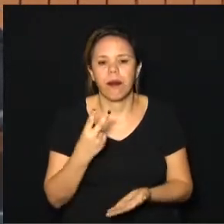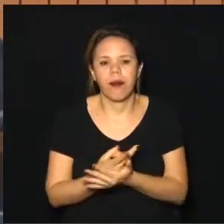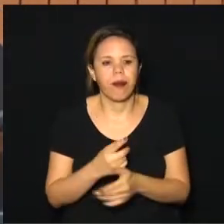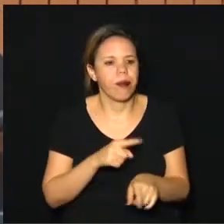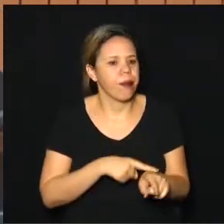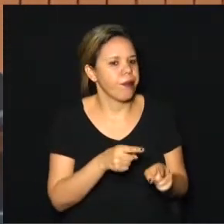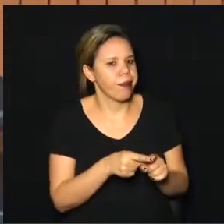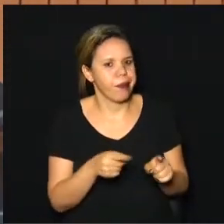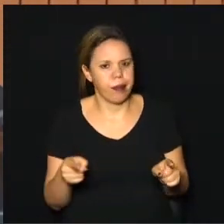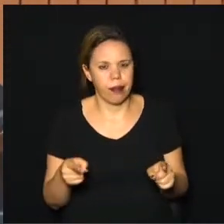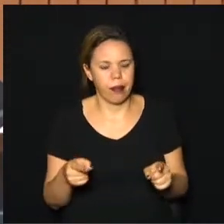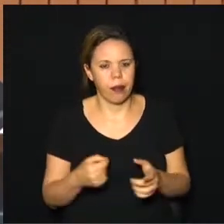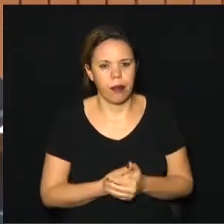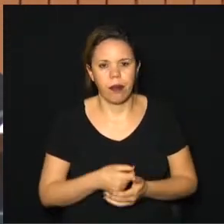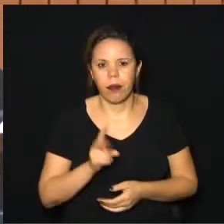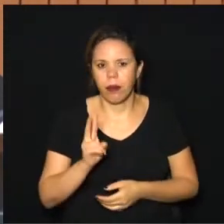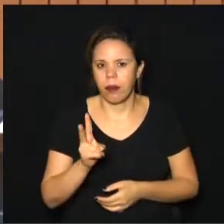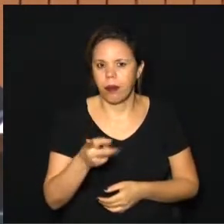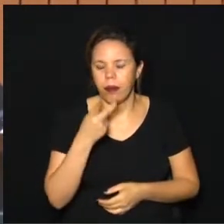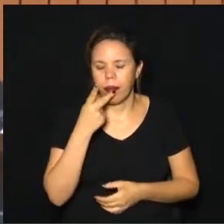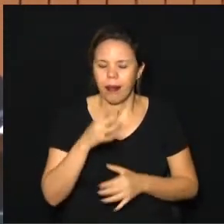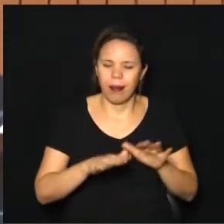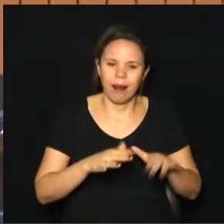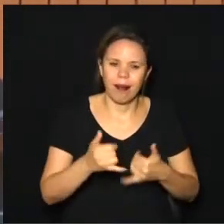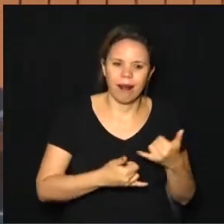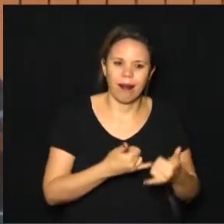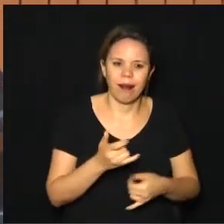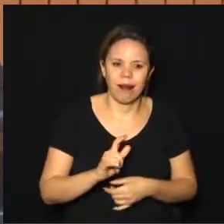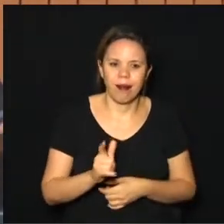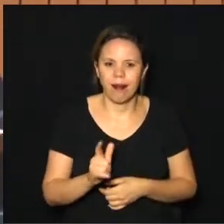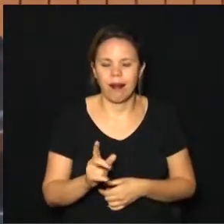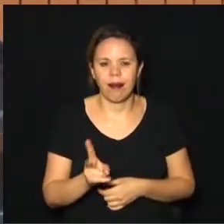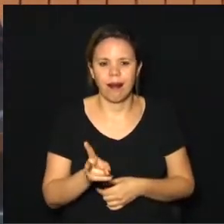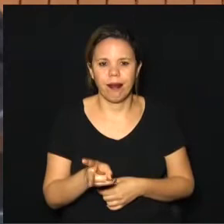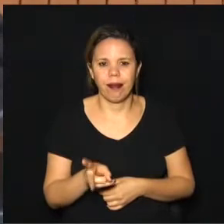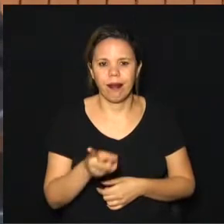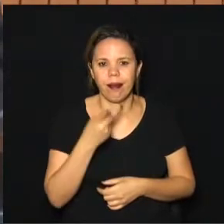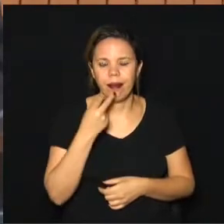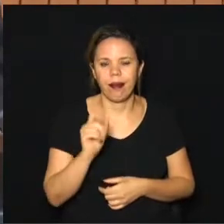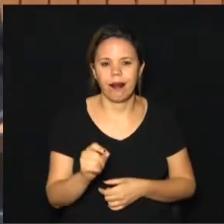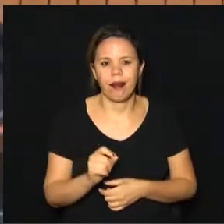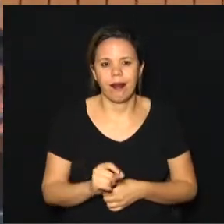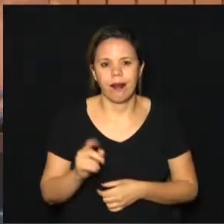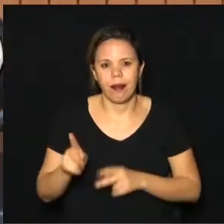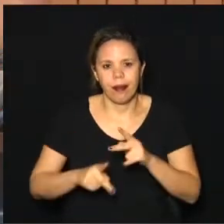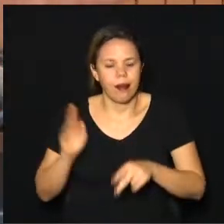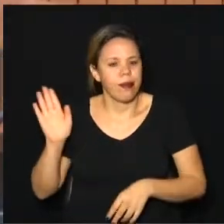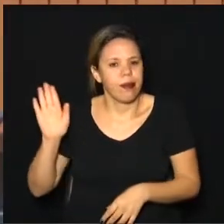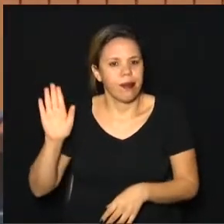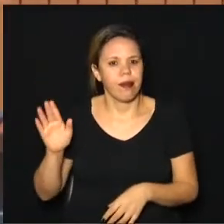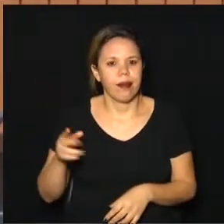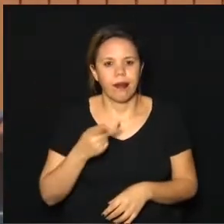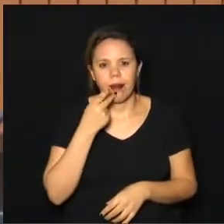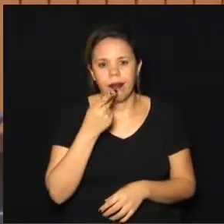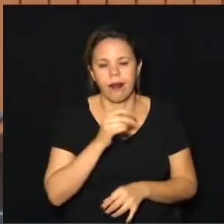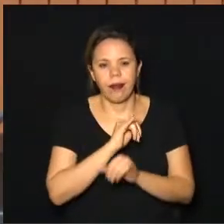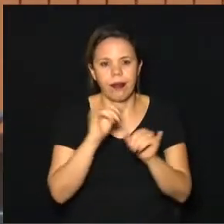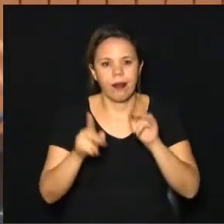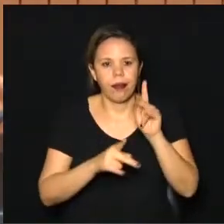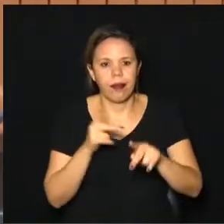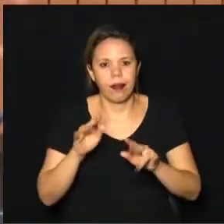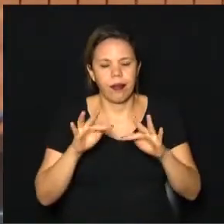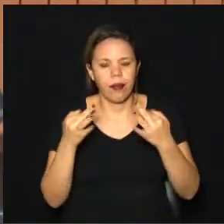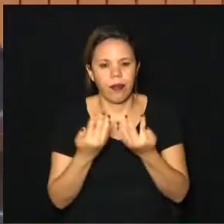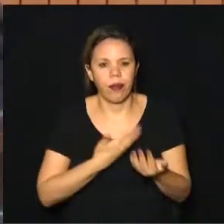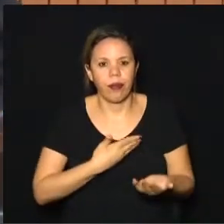período, é uma brincadeira evidente, eu sempre dizia que os candidatos tinham que falar para as pessoas, para os parentes,